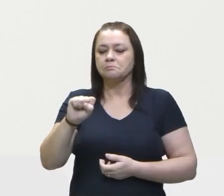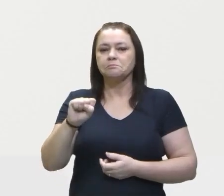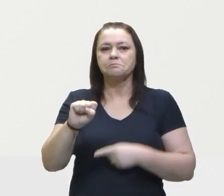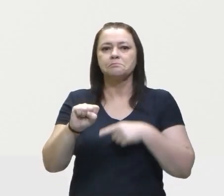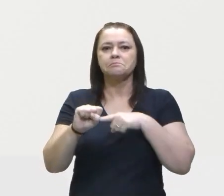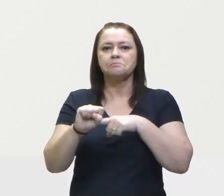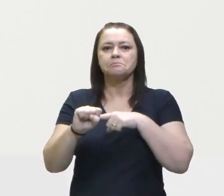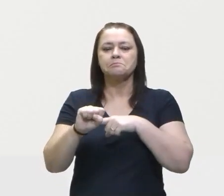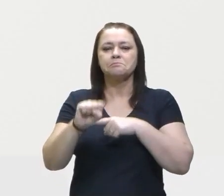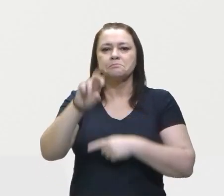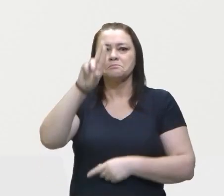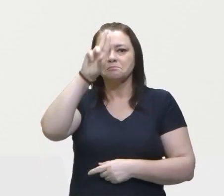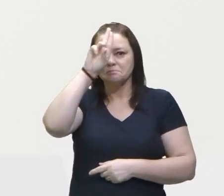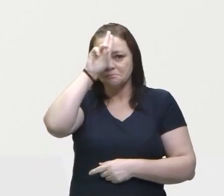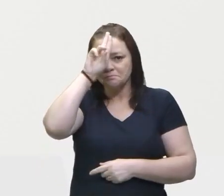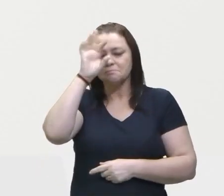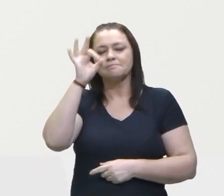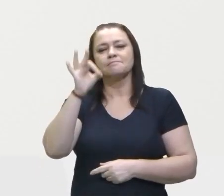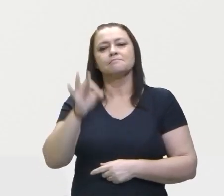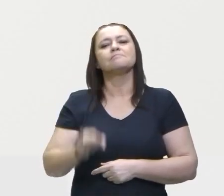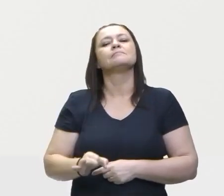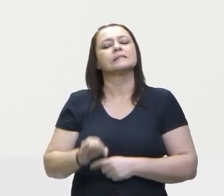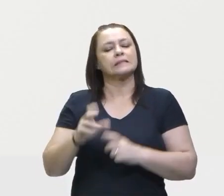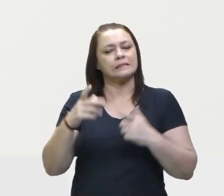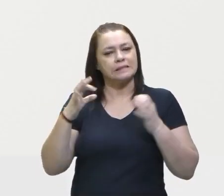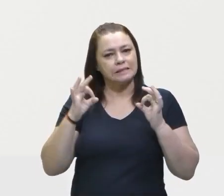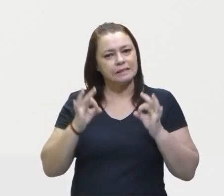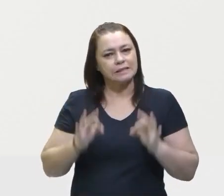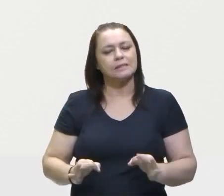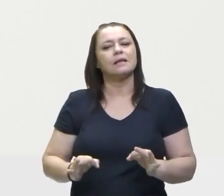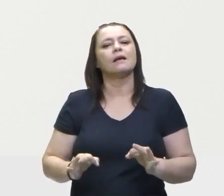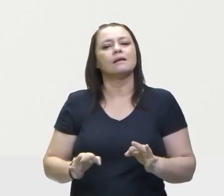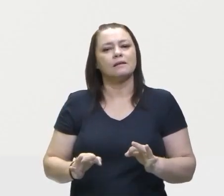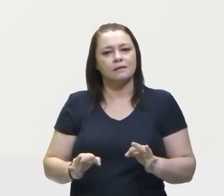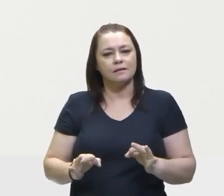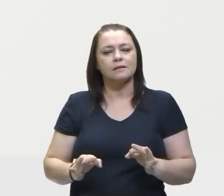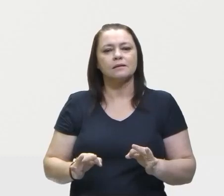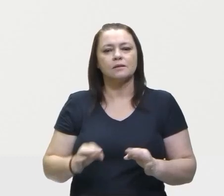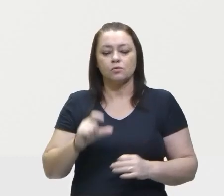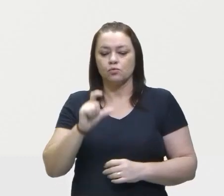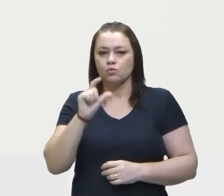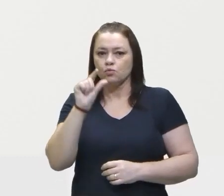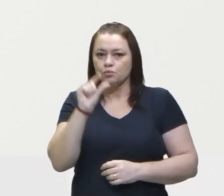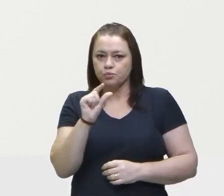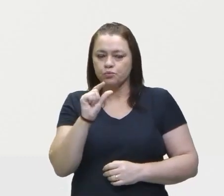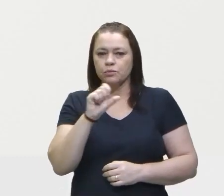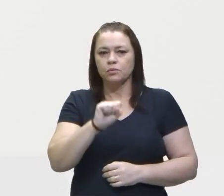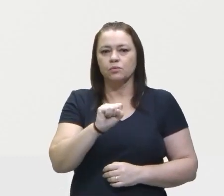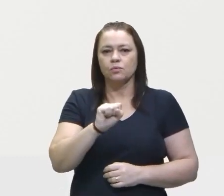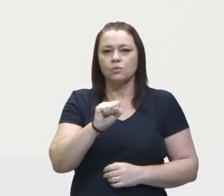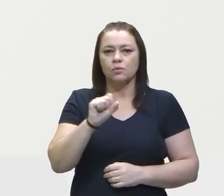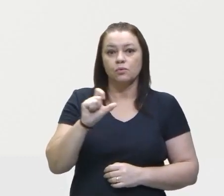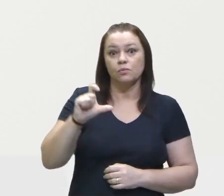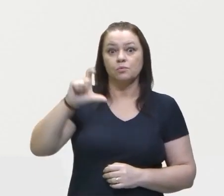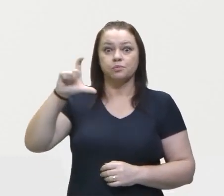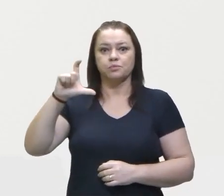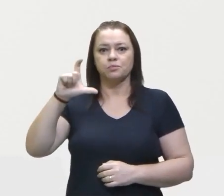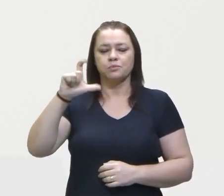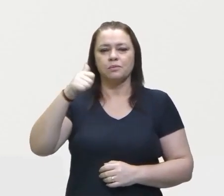8 horas, isso mesmo, você marcou 8 horas, o ponteiro menor está no 8 e o ponteiro maior no